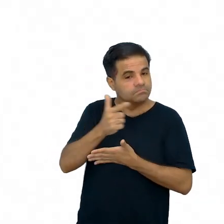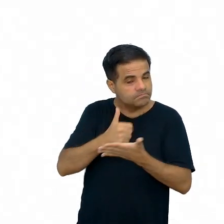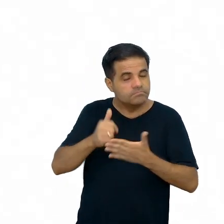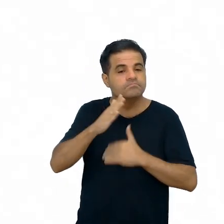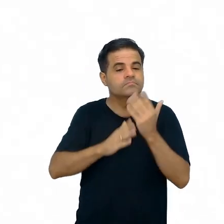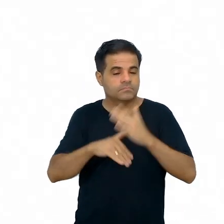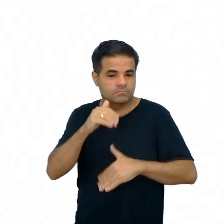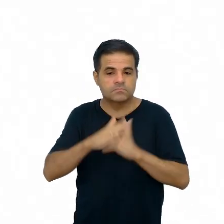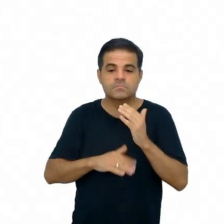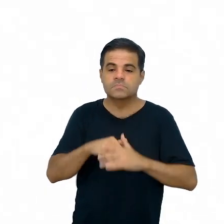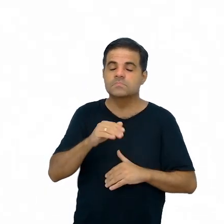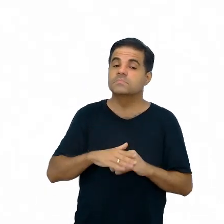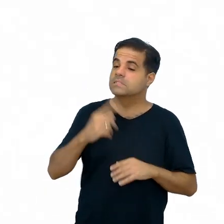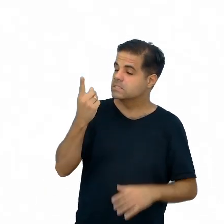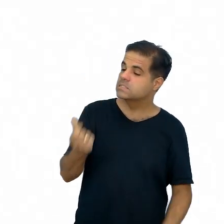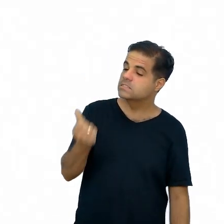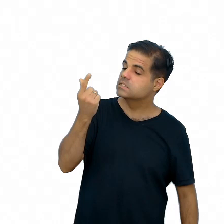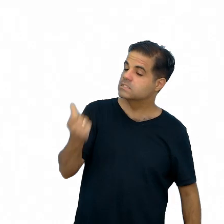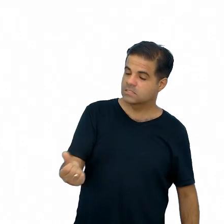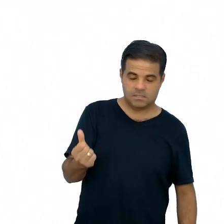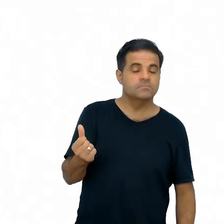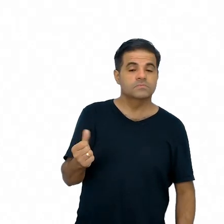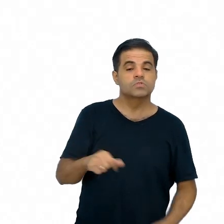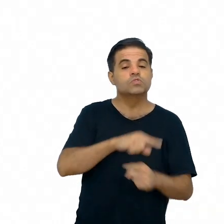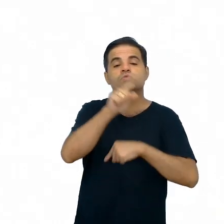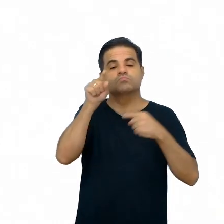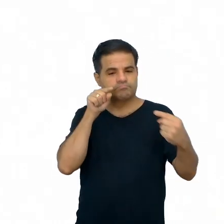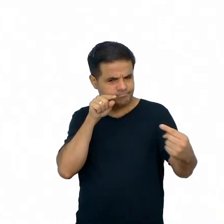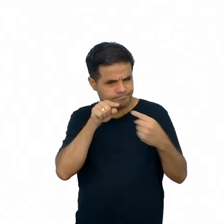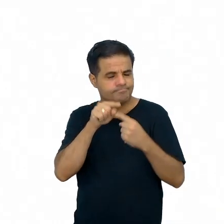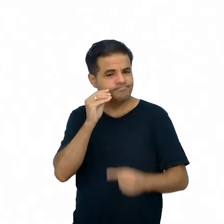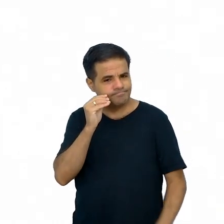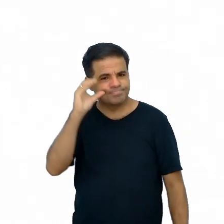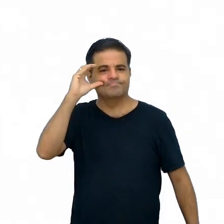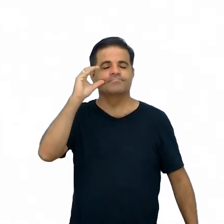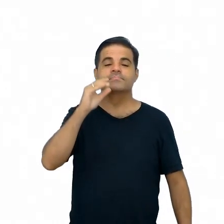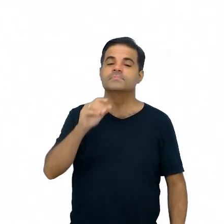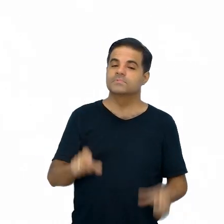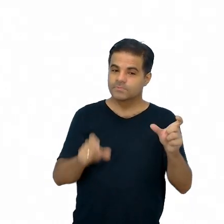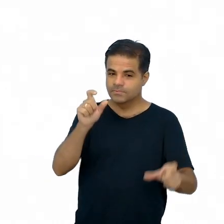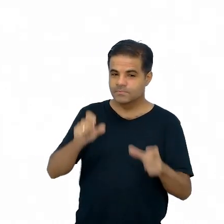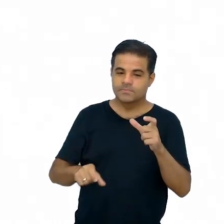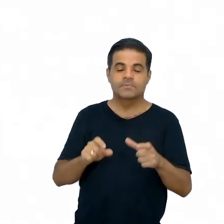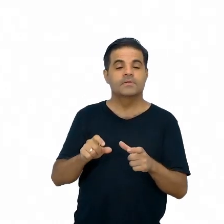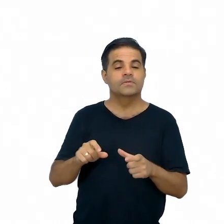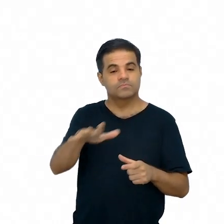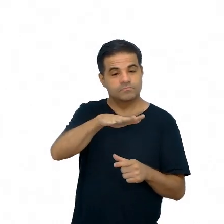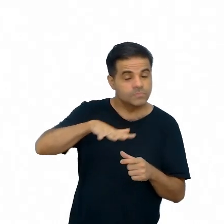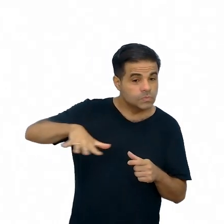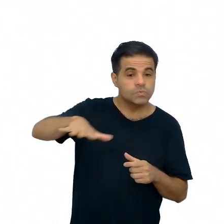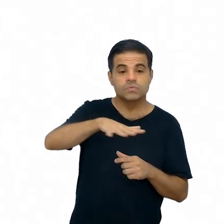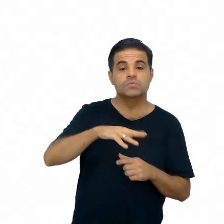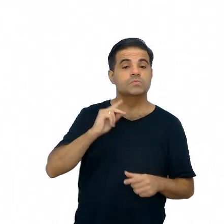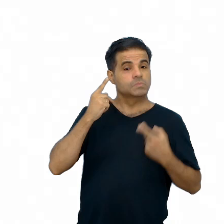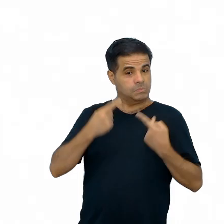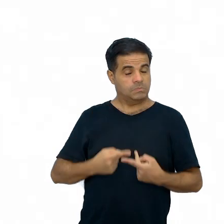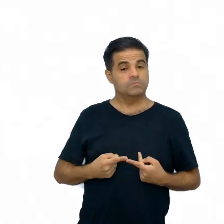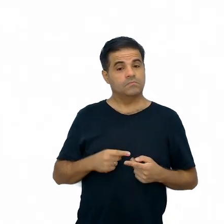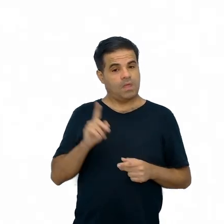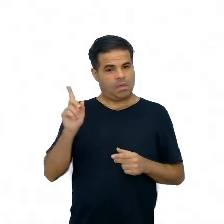habilidade. Na habilidade 16, o objeto de conhecimento são as figuras geométricas espaciais, o